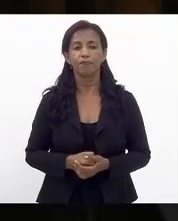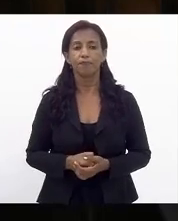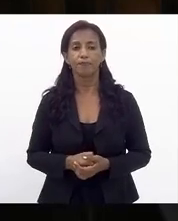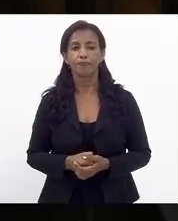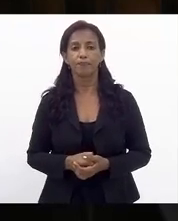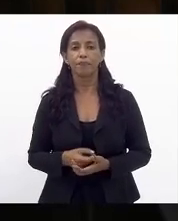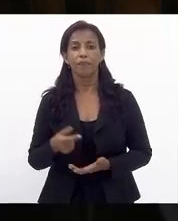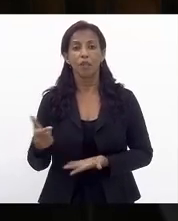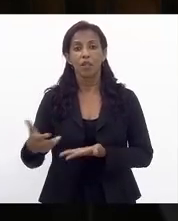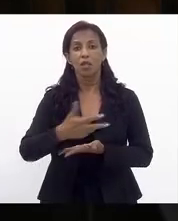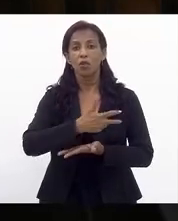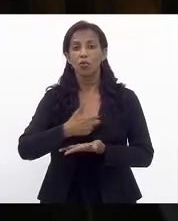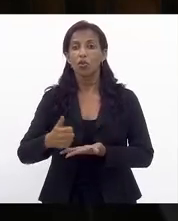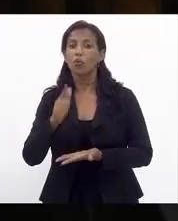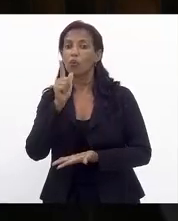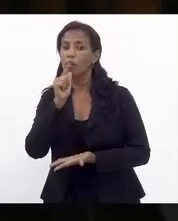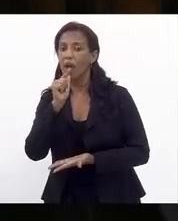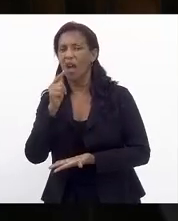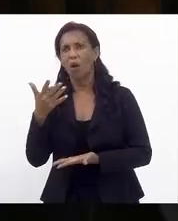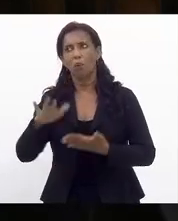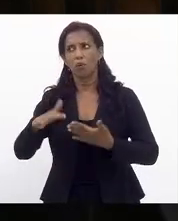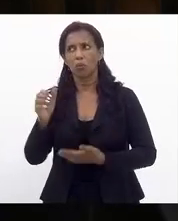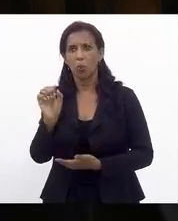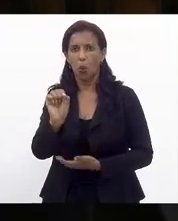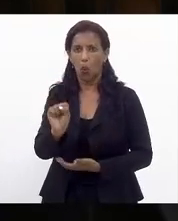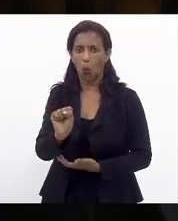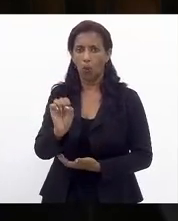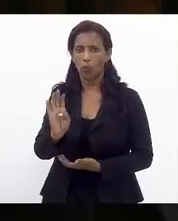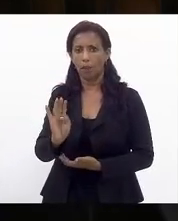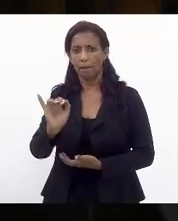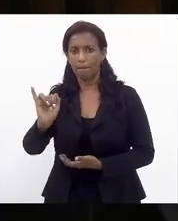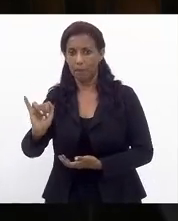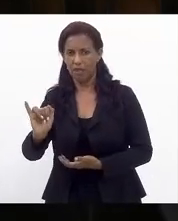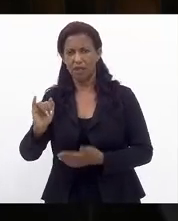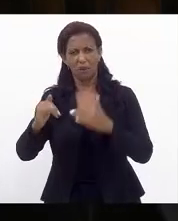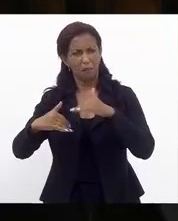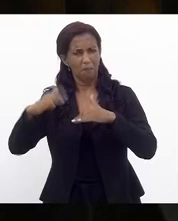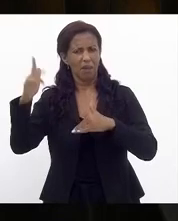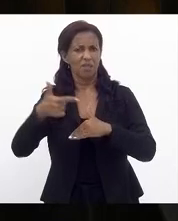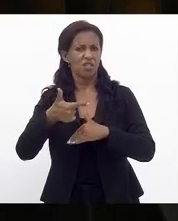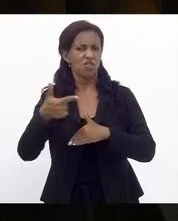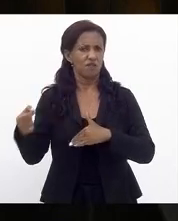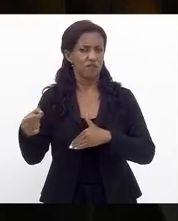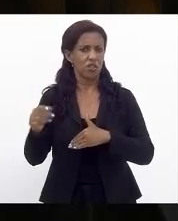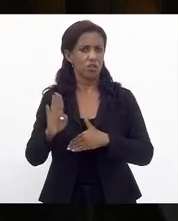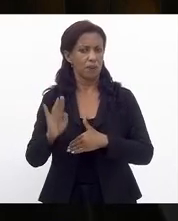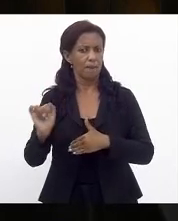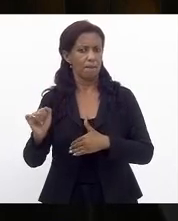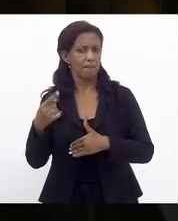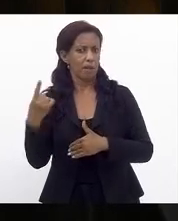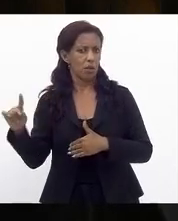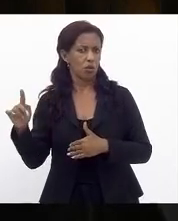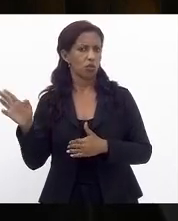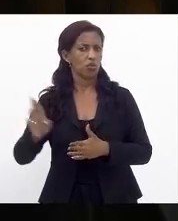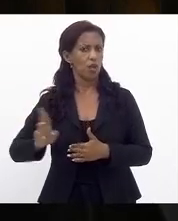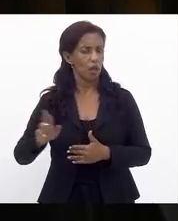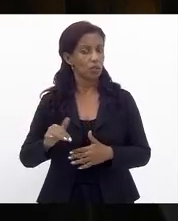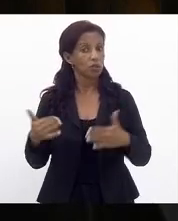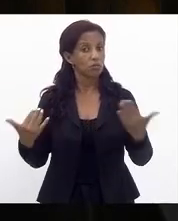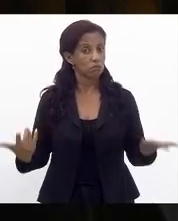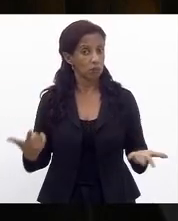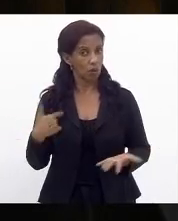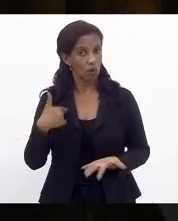e o recurso da cidade então d8b então passa de 20 milhões de reais Então é